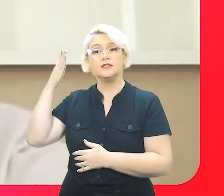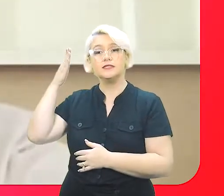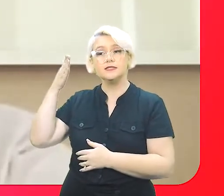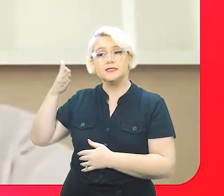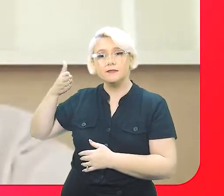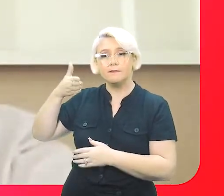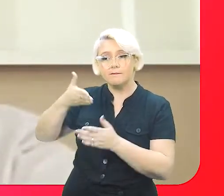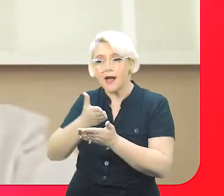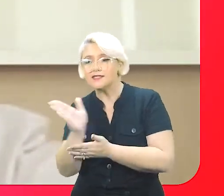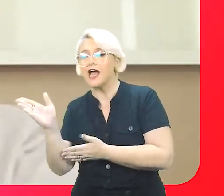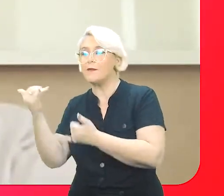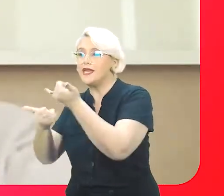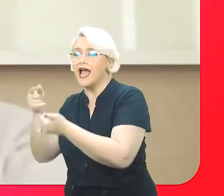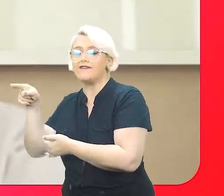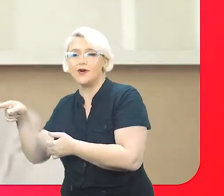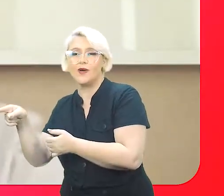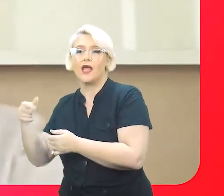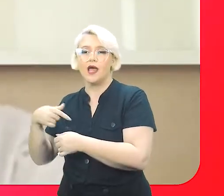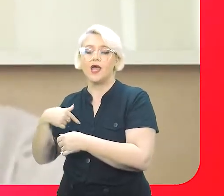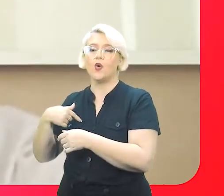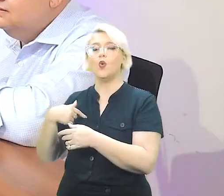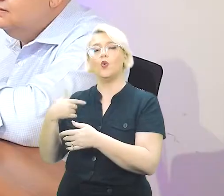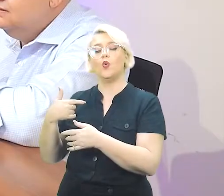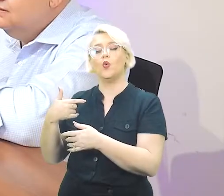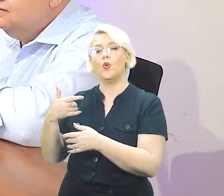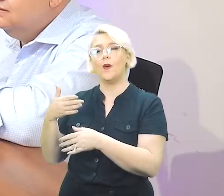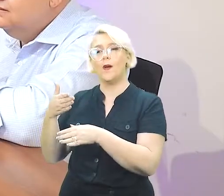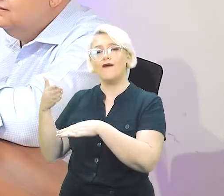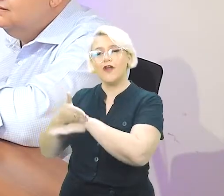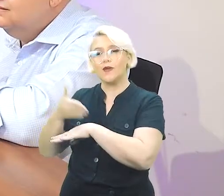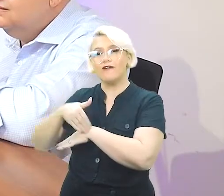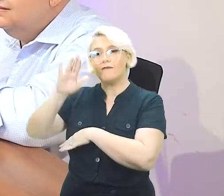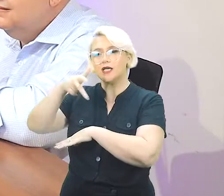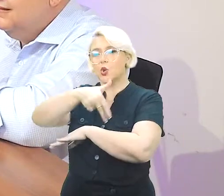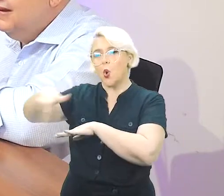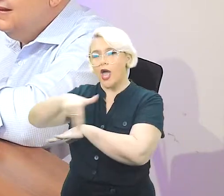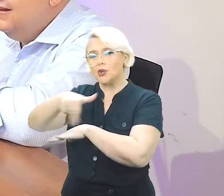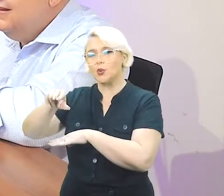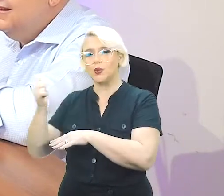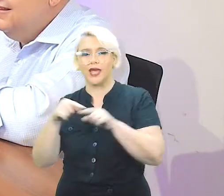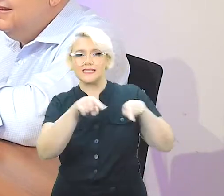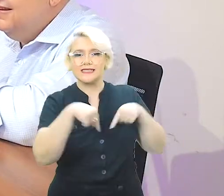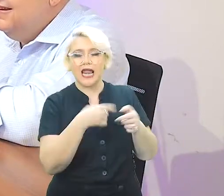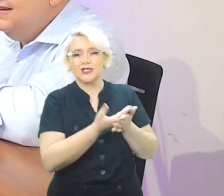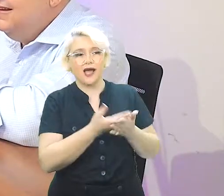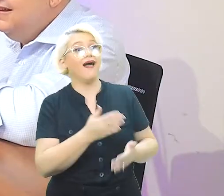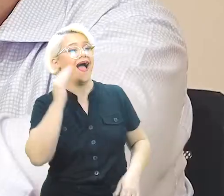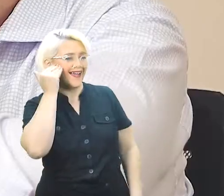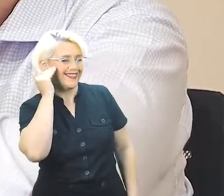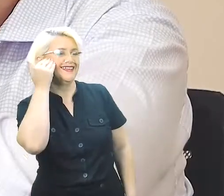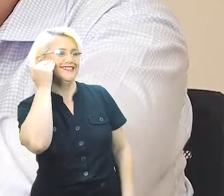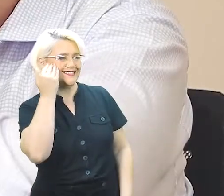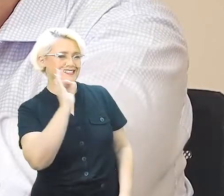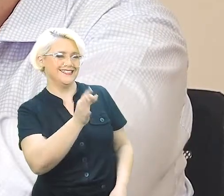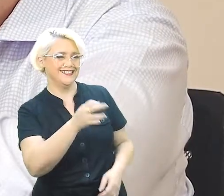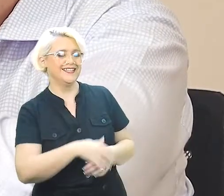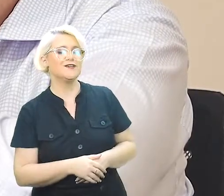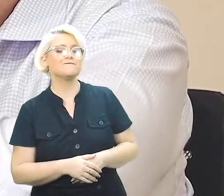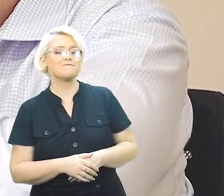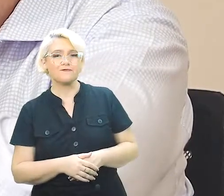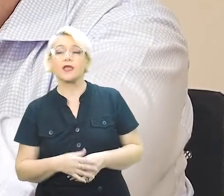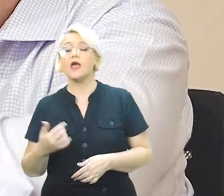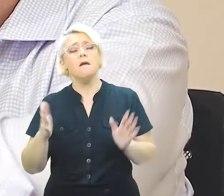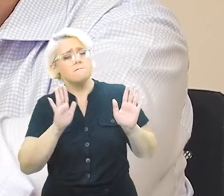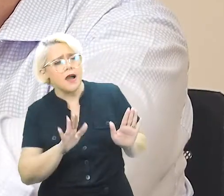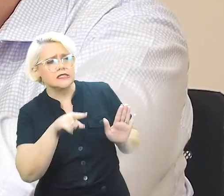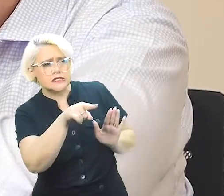com ela, porque eu vivia mais no corredor do que na sala de aula, né? Entendi. Então, mas a